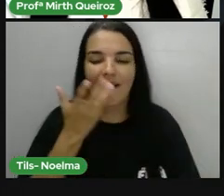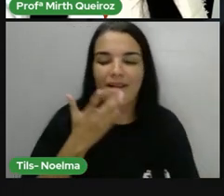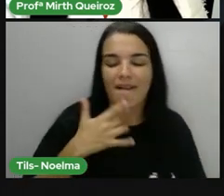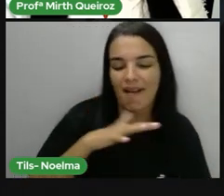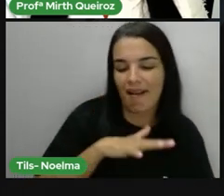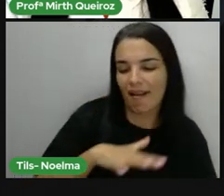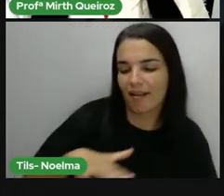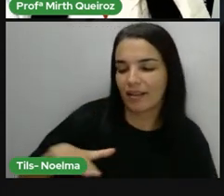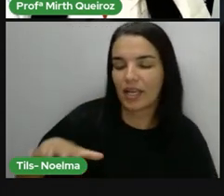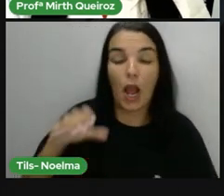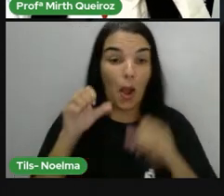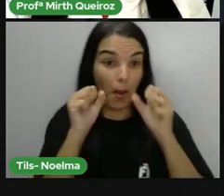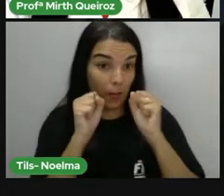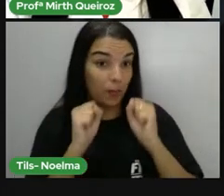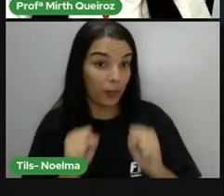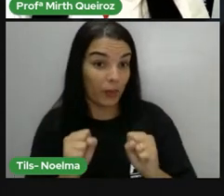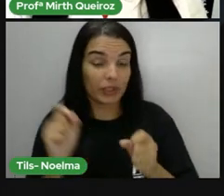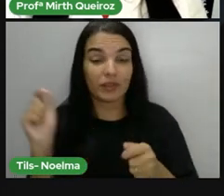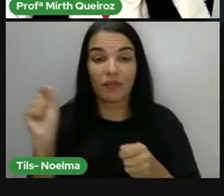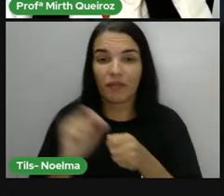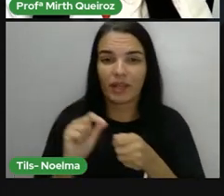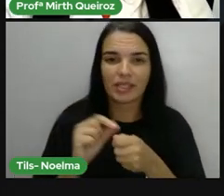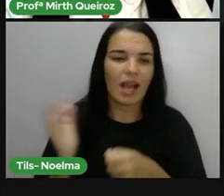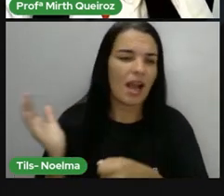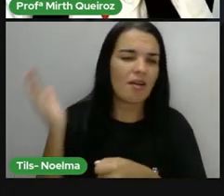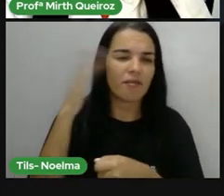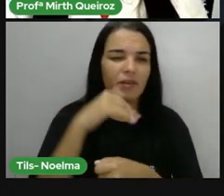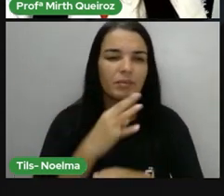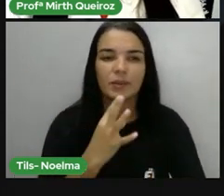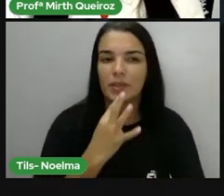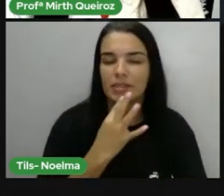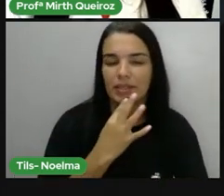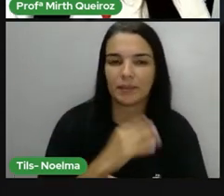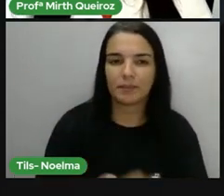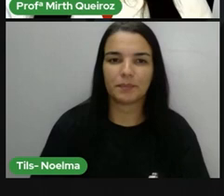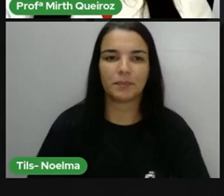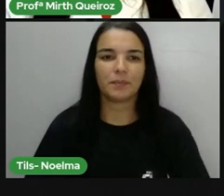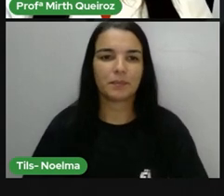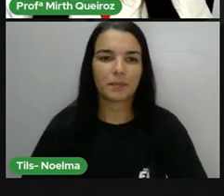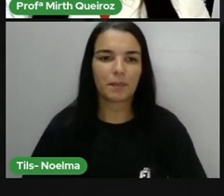Criança que Pode Fazer. Vamos conhecer a história?